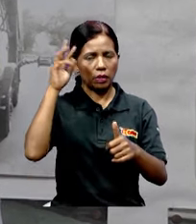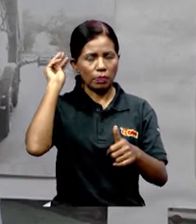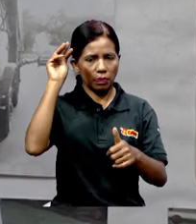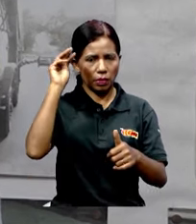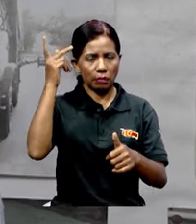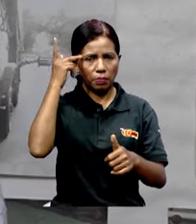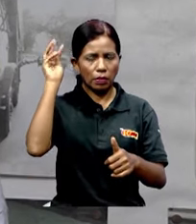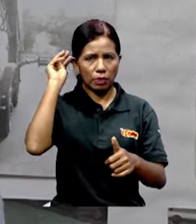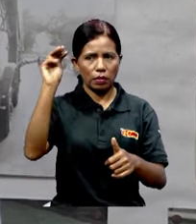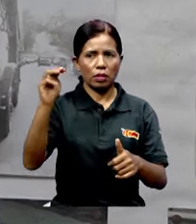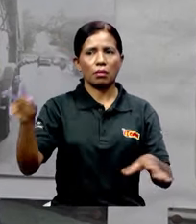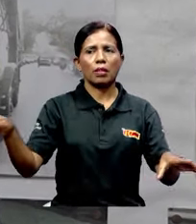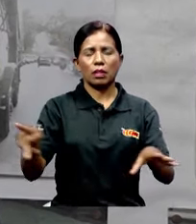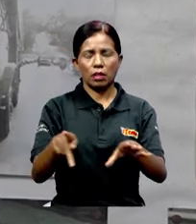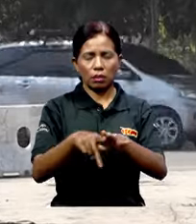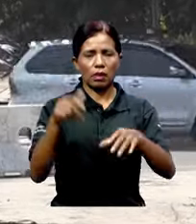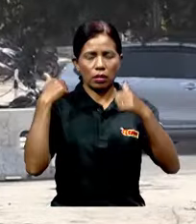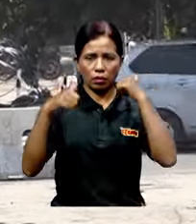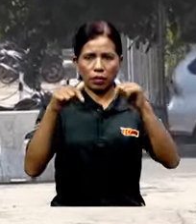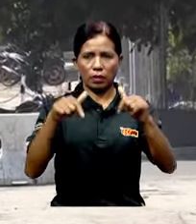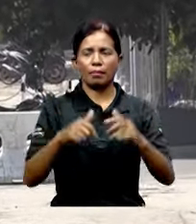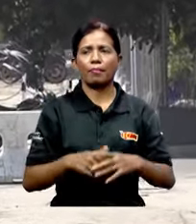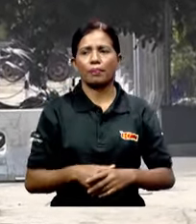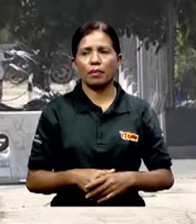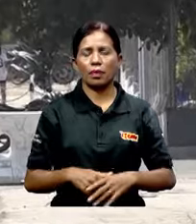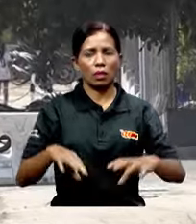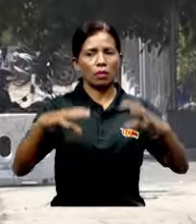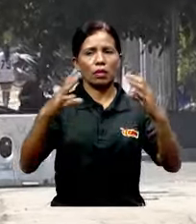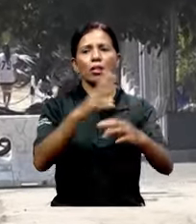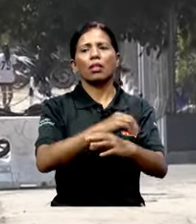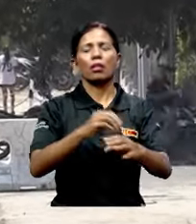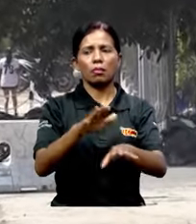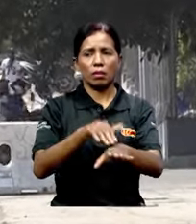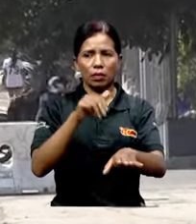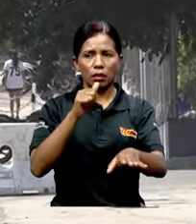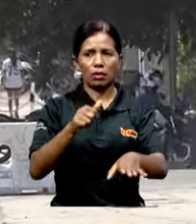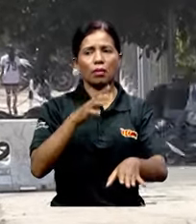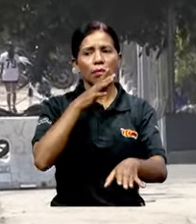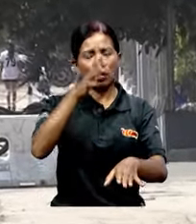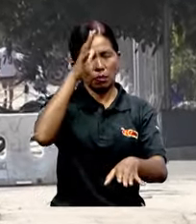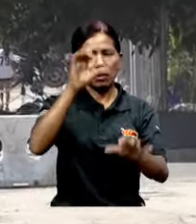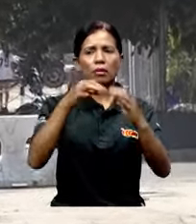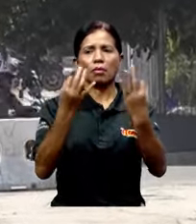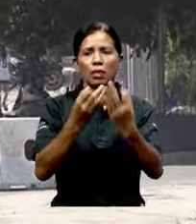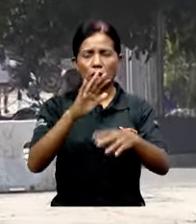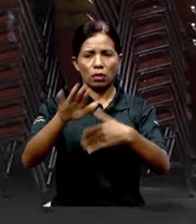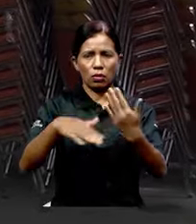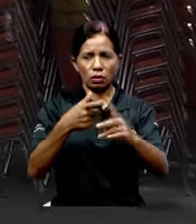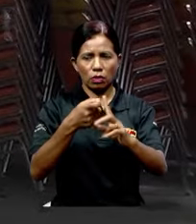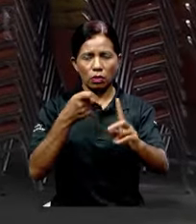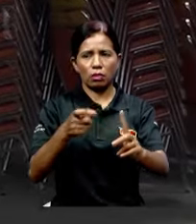ia aktividade solene na erasi. Além de ne komisão organizadora mos convidao na inangaman no familia husi sobrevivente